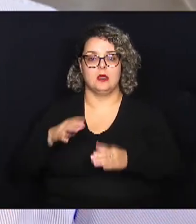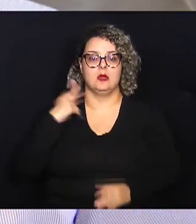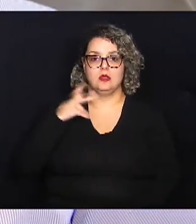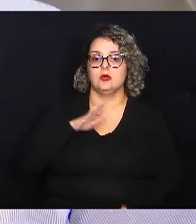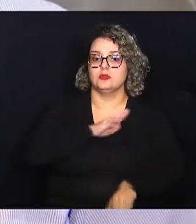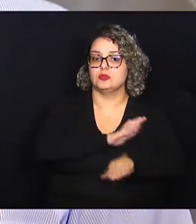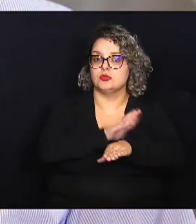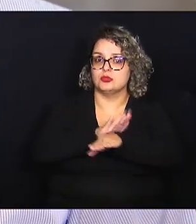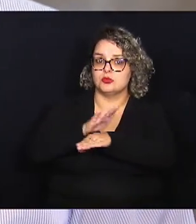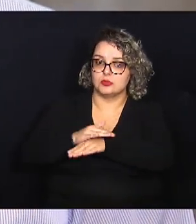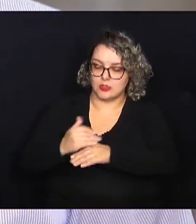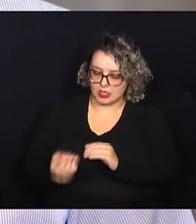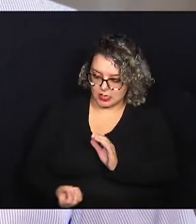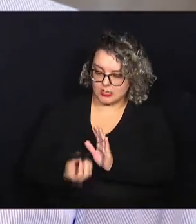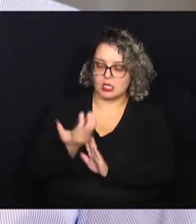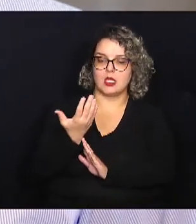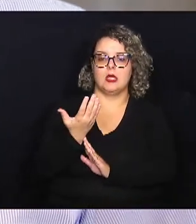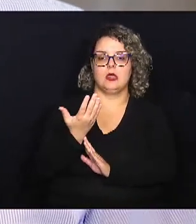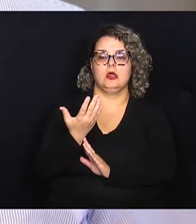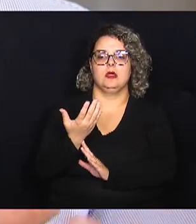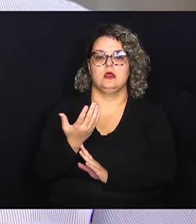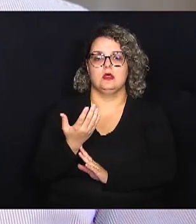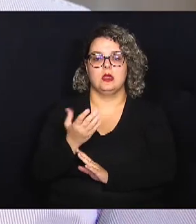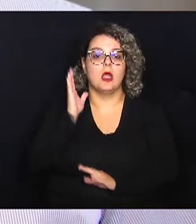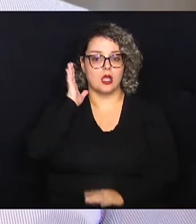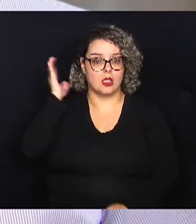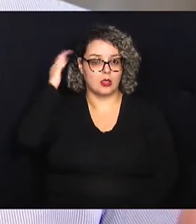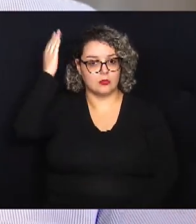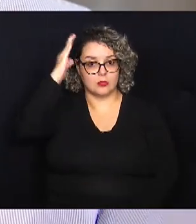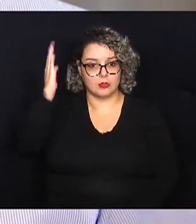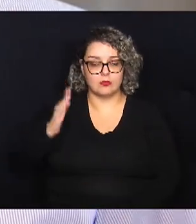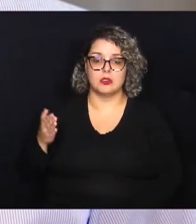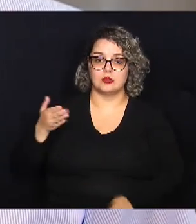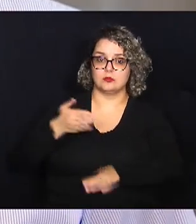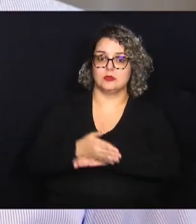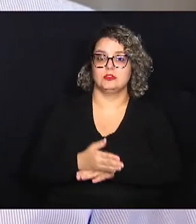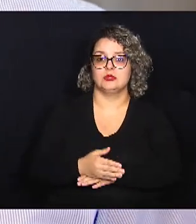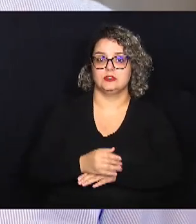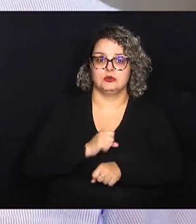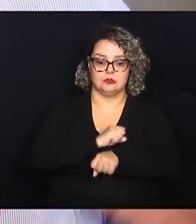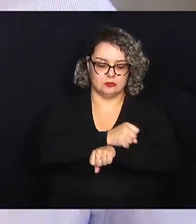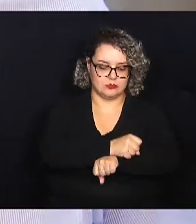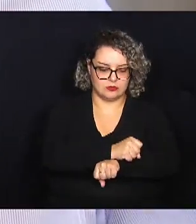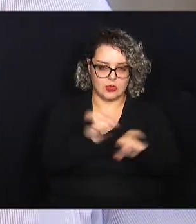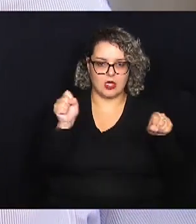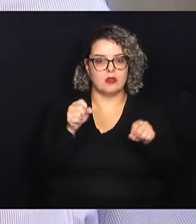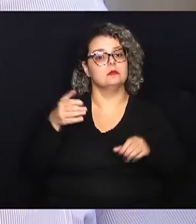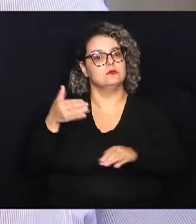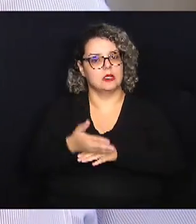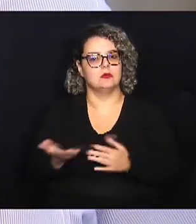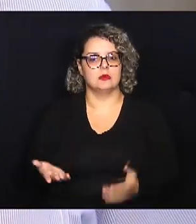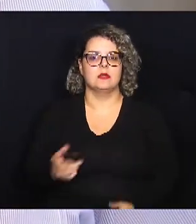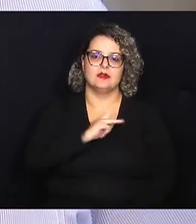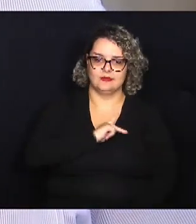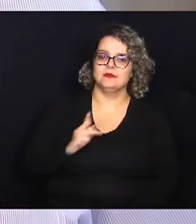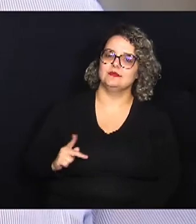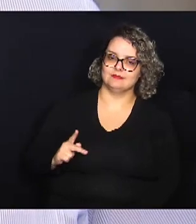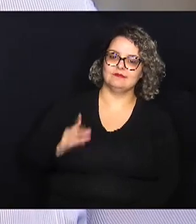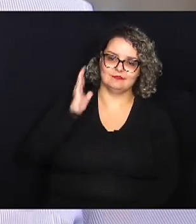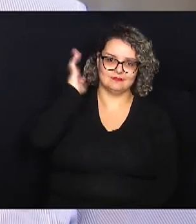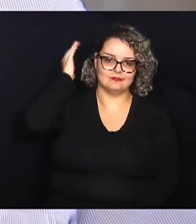a instaurar a República no Brasil, participou do processo de abolição da escravatura e foi presidente da República,